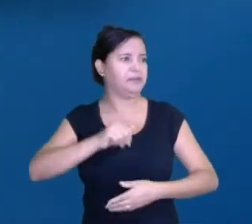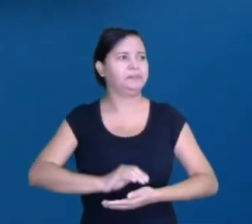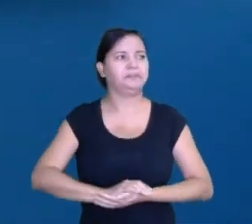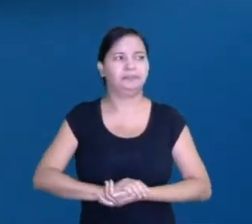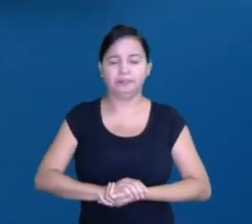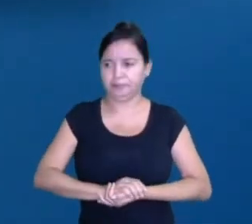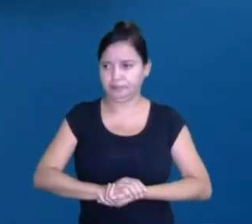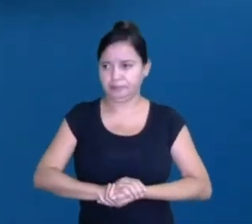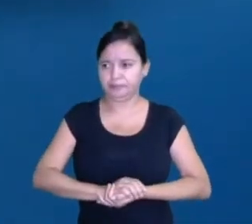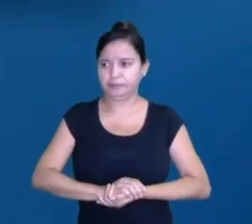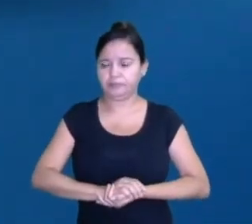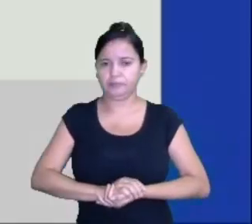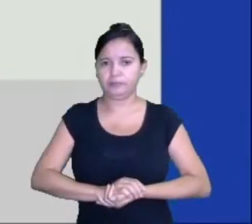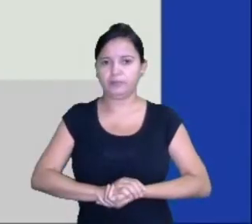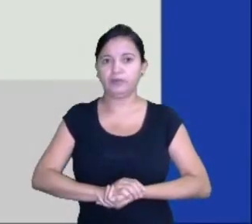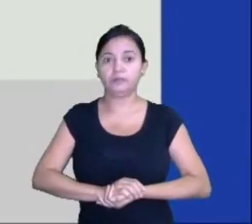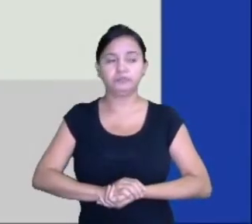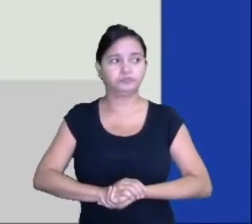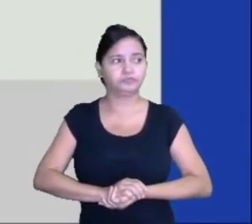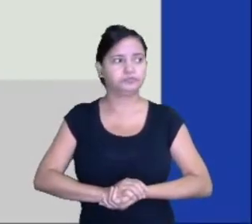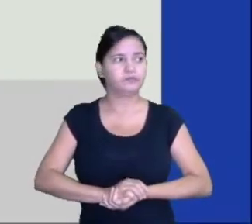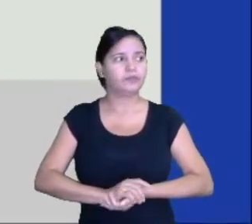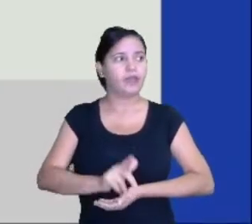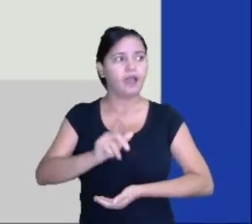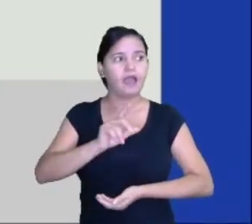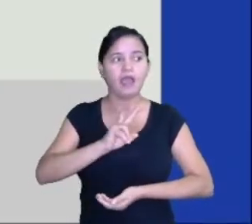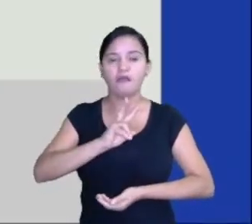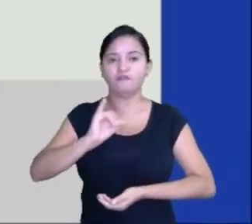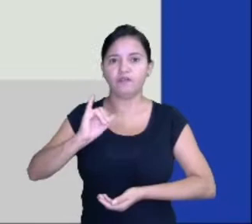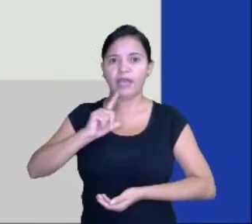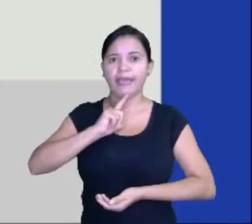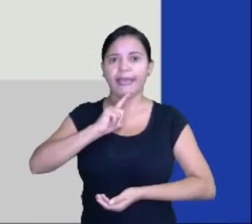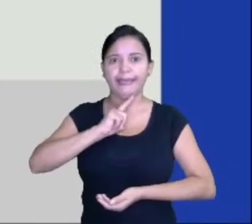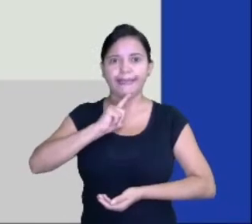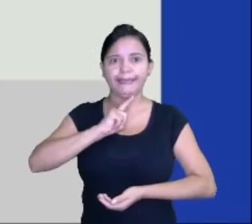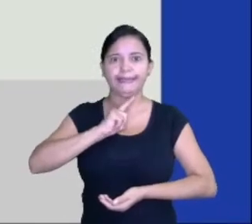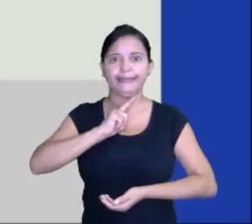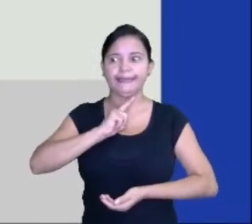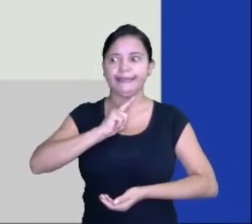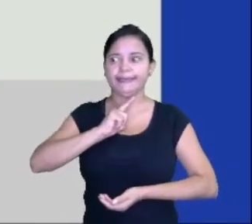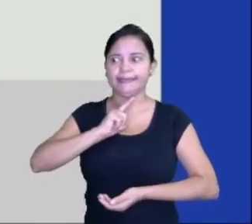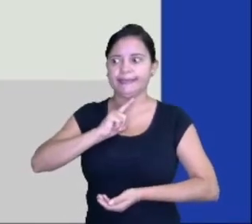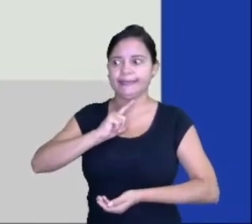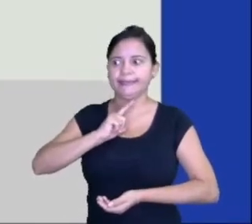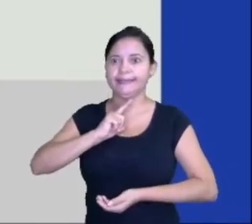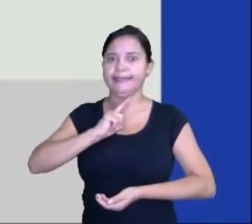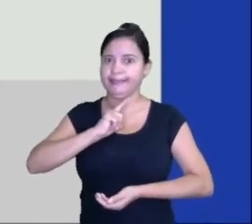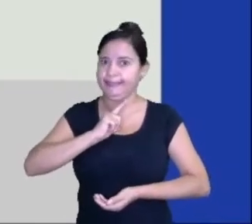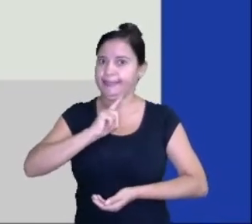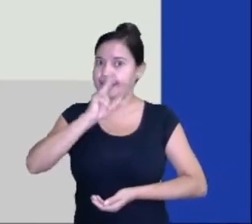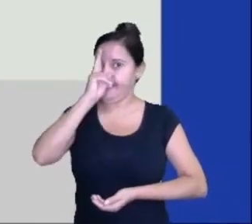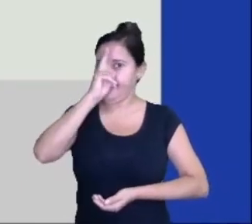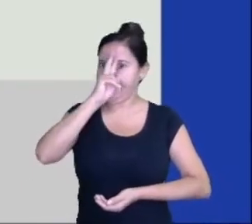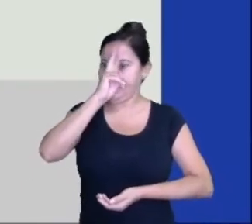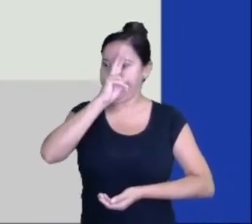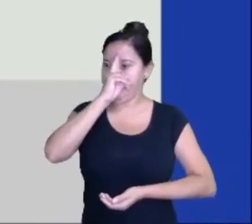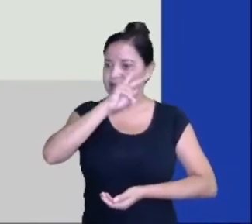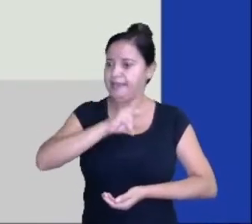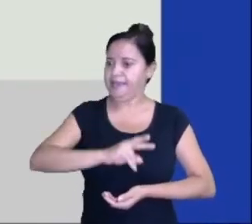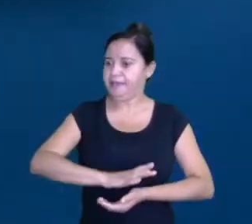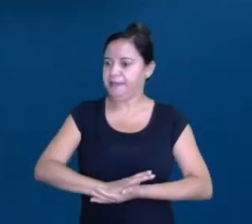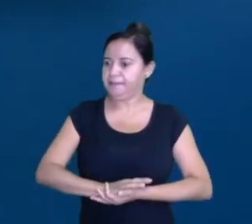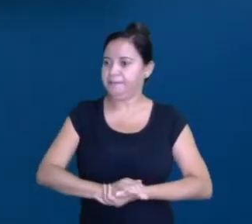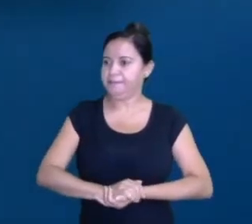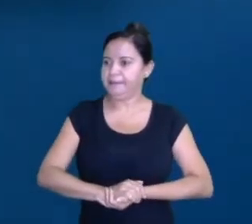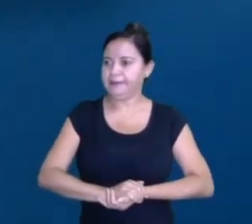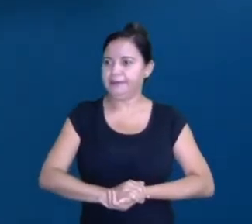slide. E aí a gente vai ter justamente esses, ó, tá lembrado lá que eu falei que tanto o FSH,